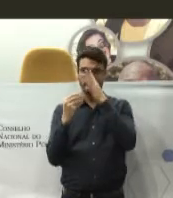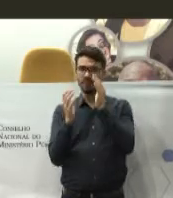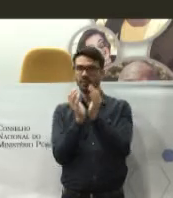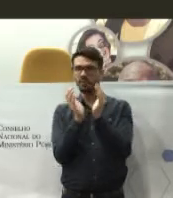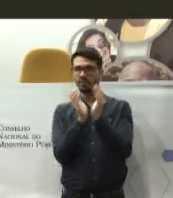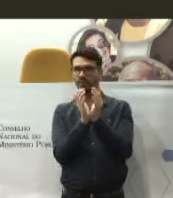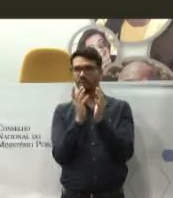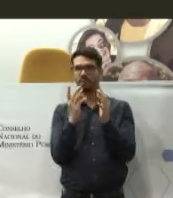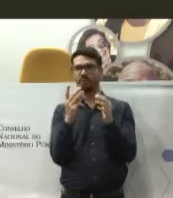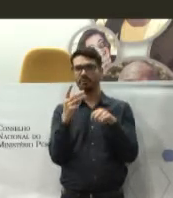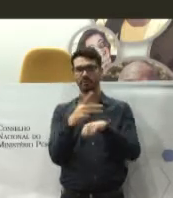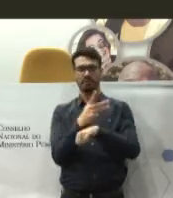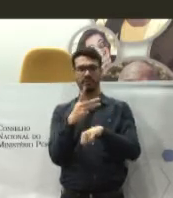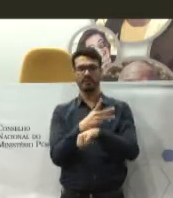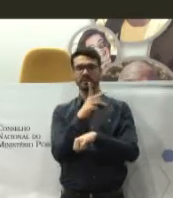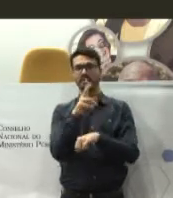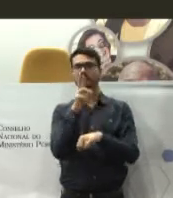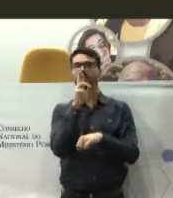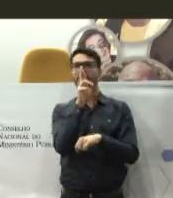WhatsApp resolve.